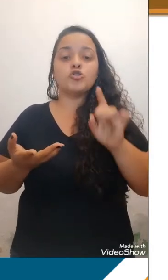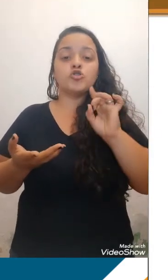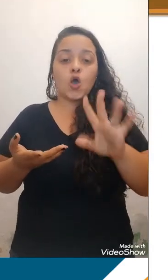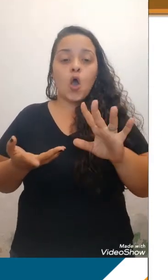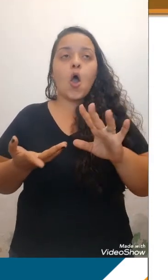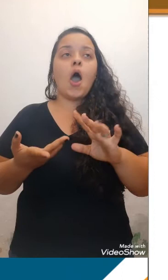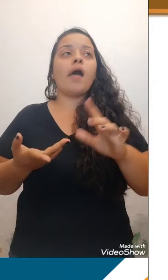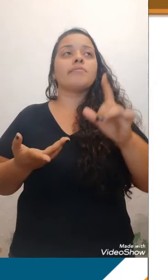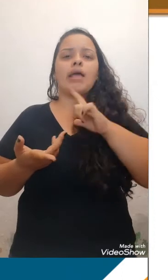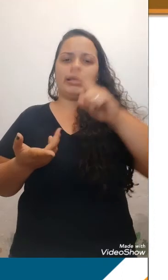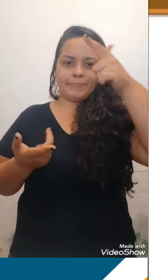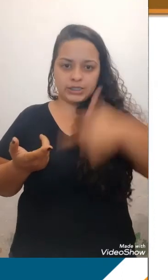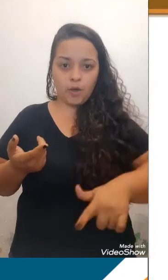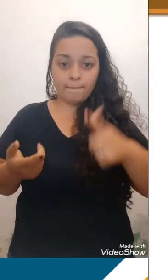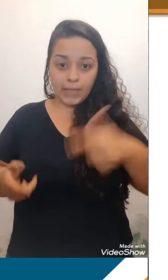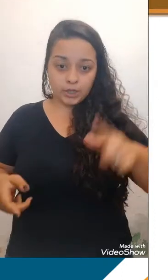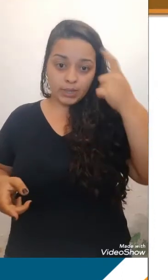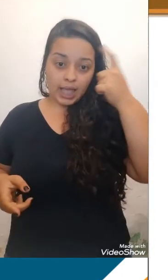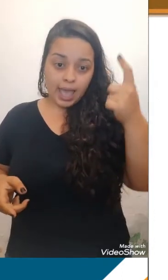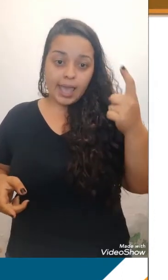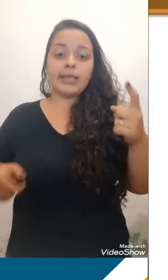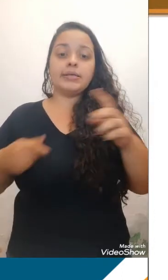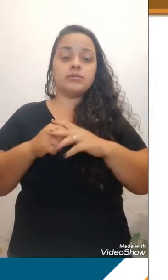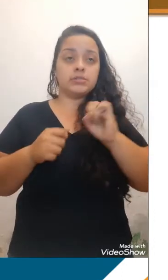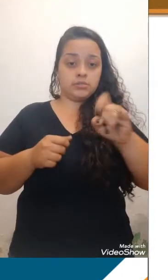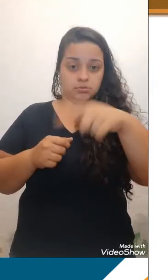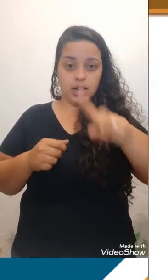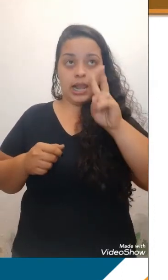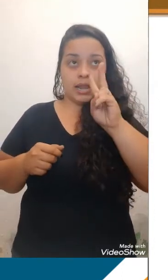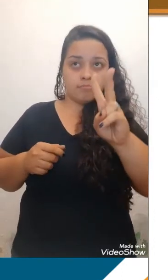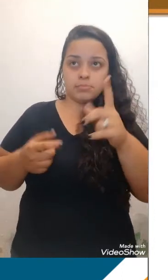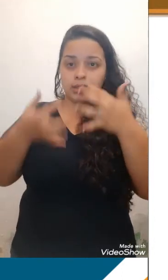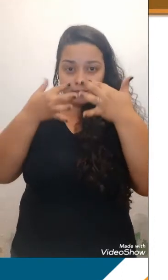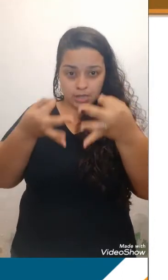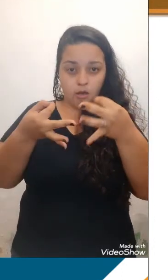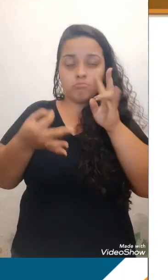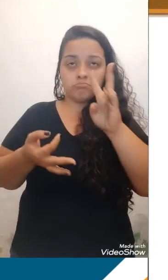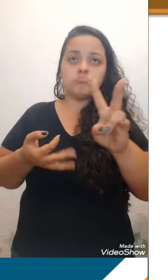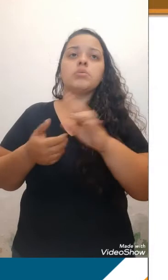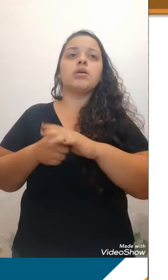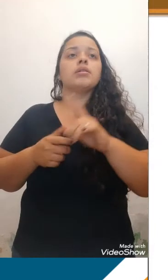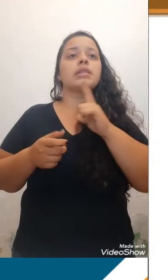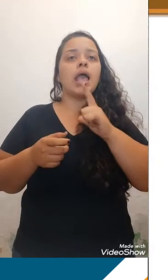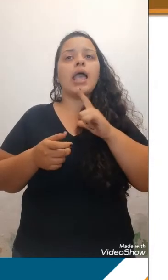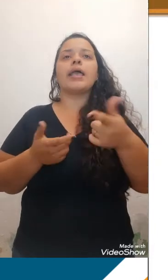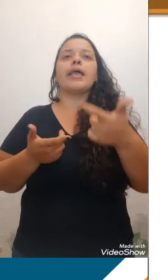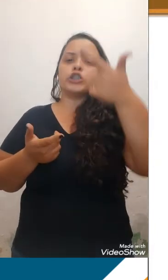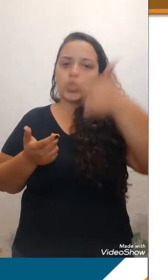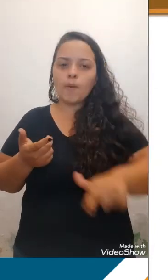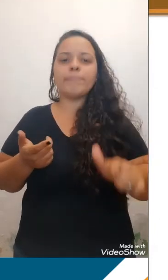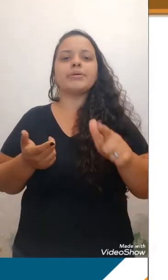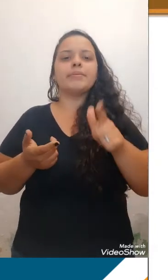é apenas, além de uma repetição de ideias, né? Se vocês lerem novamente com maior atenção, nós